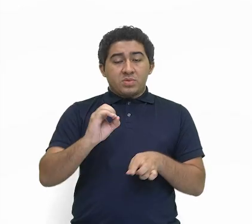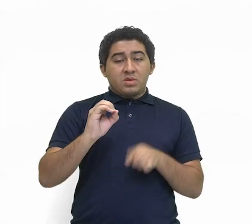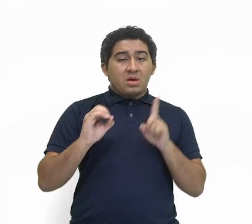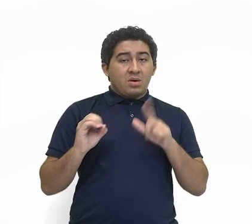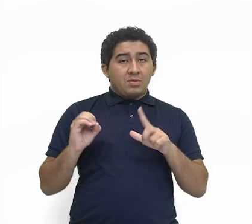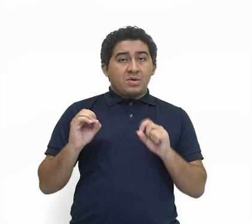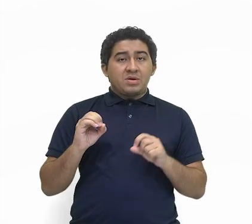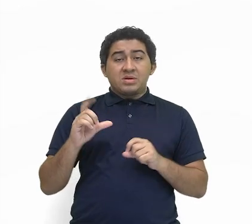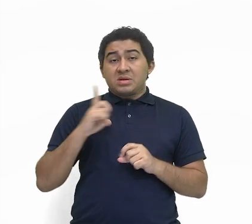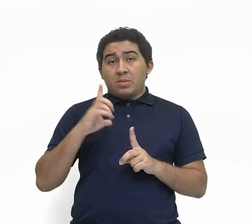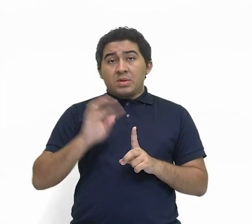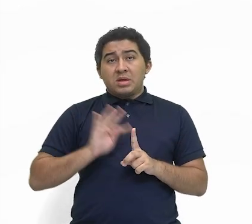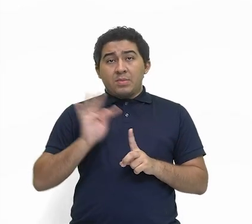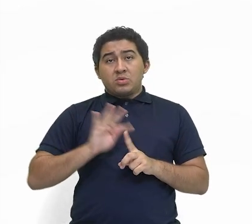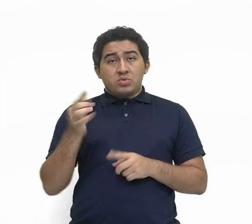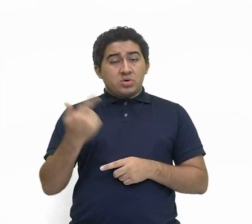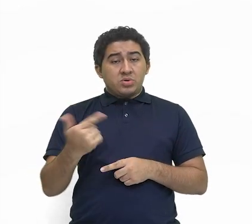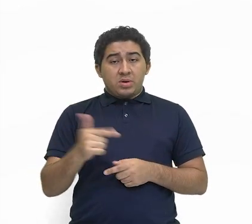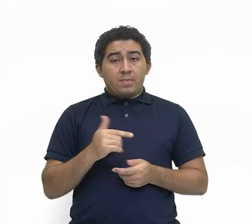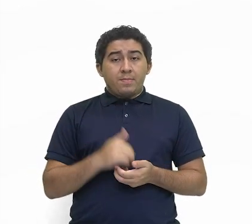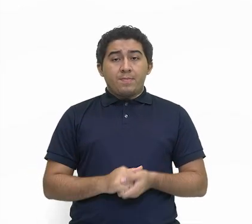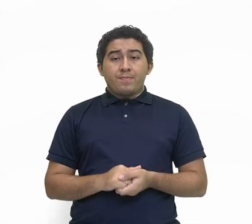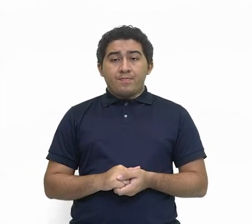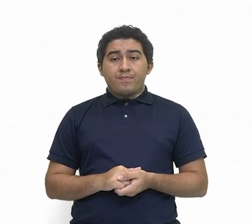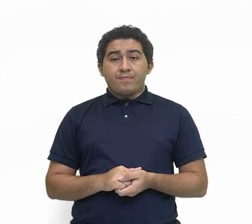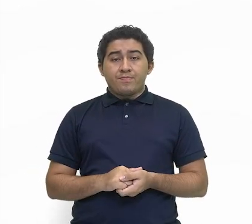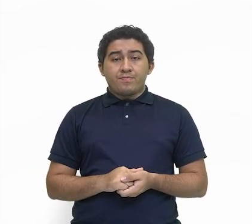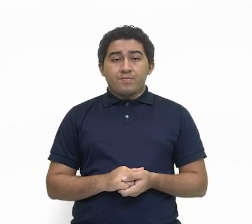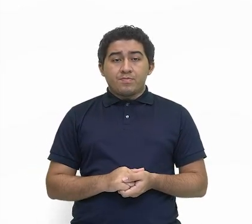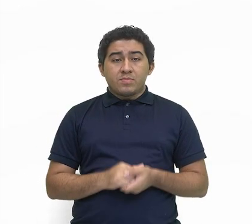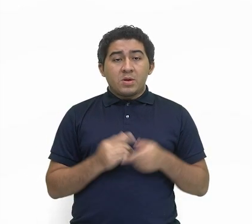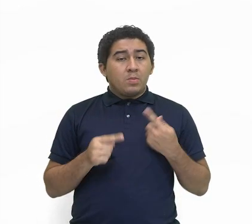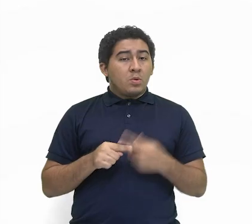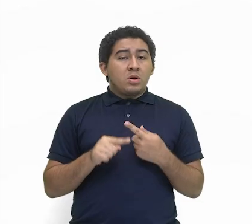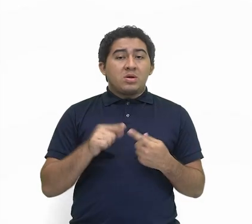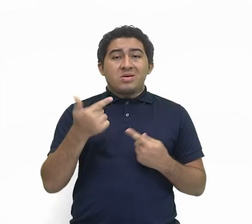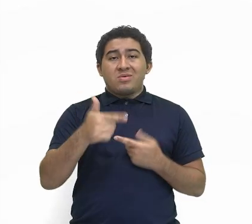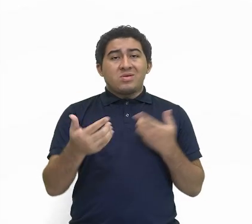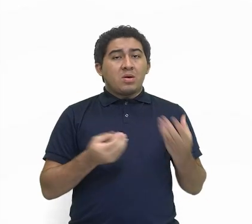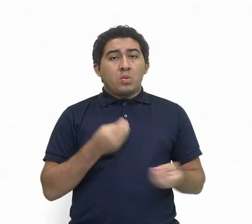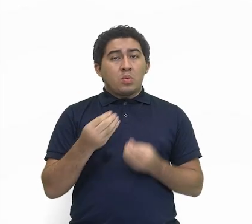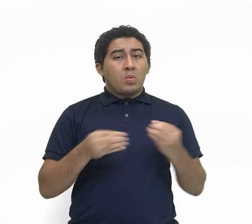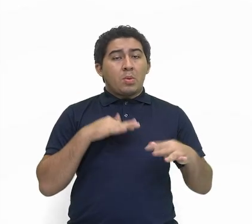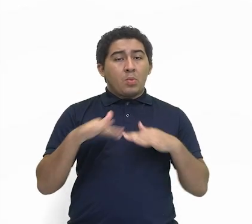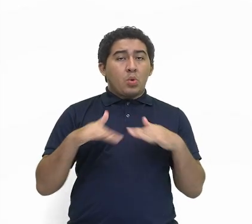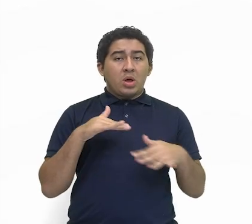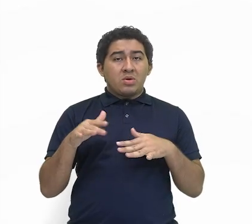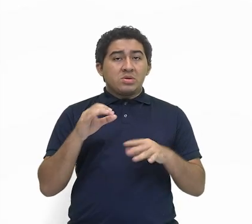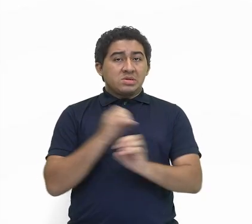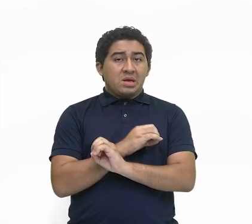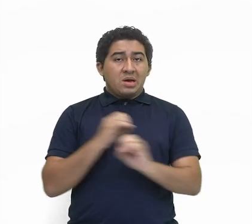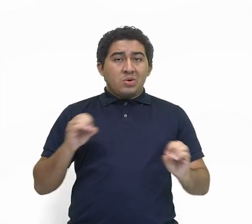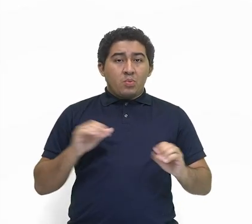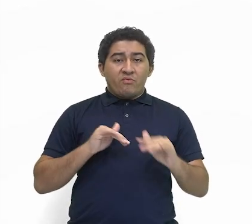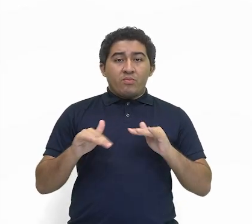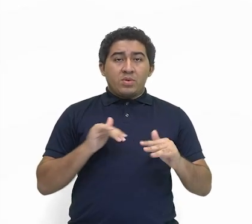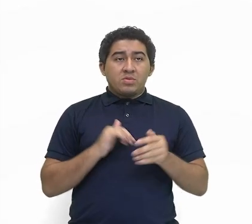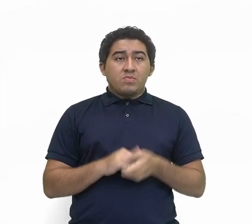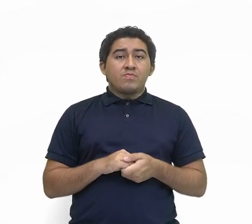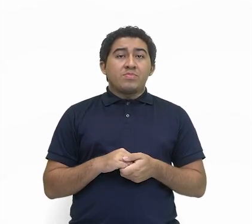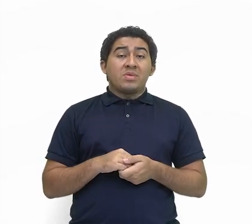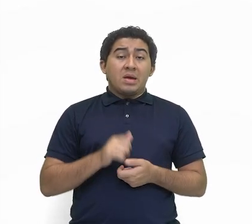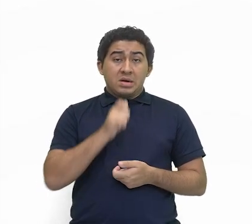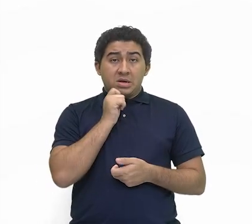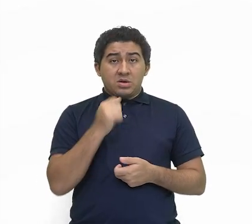temperatura fictícia. Por quê? Porque é impossível que a molécula pare de se agitar. Mesmo que a gente baixe muito